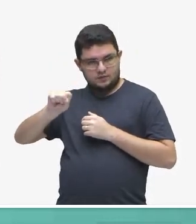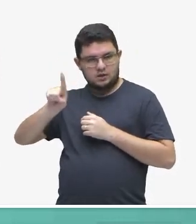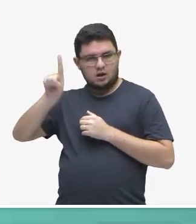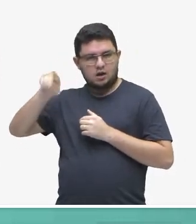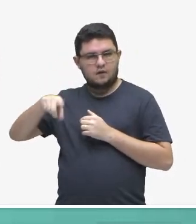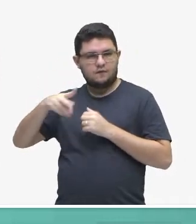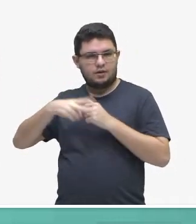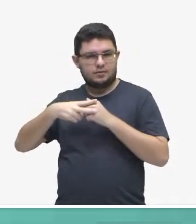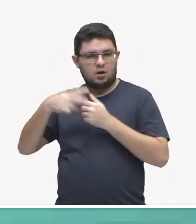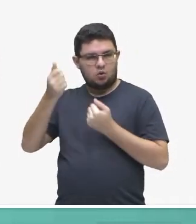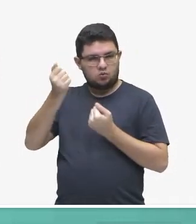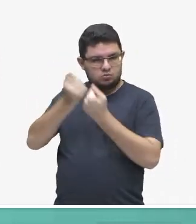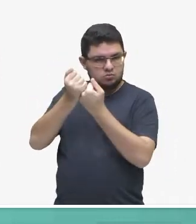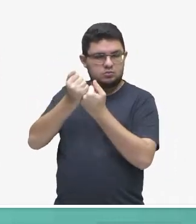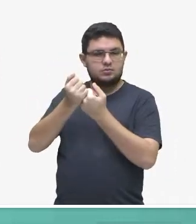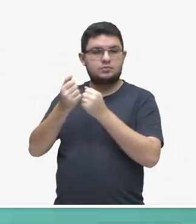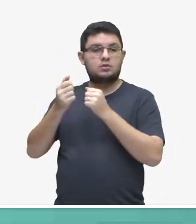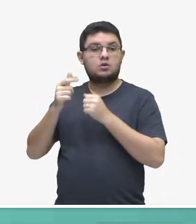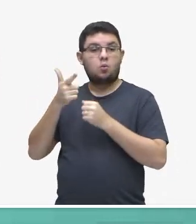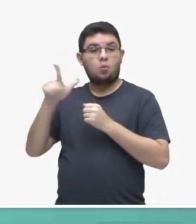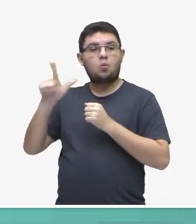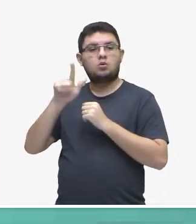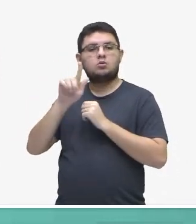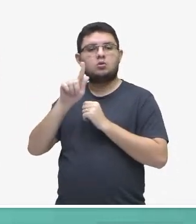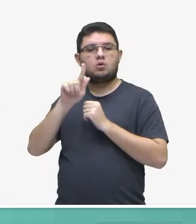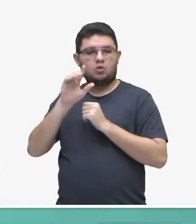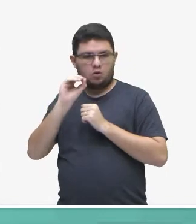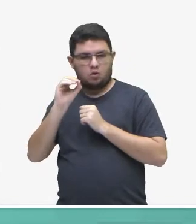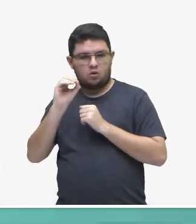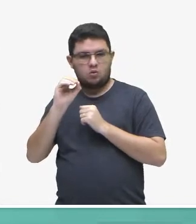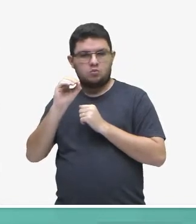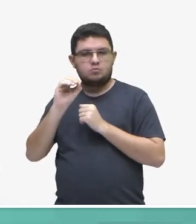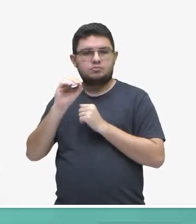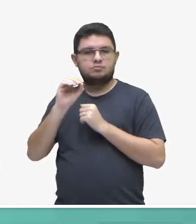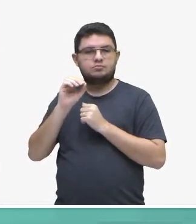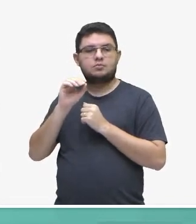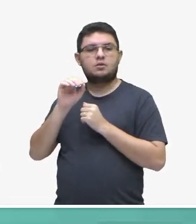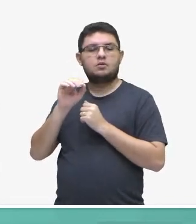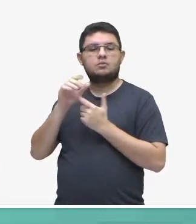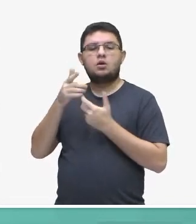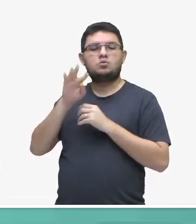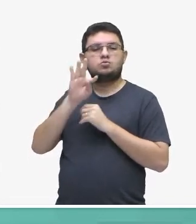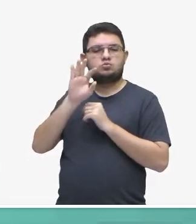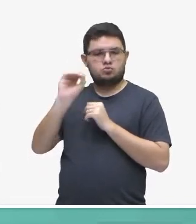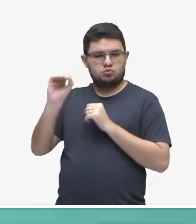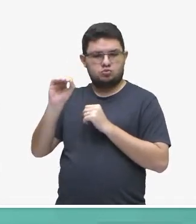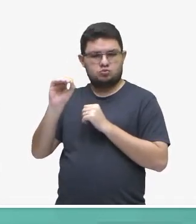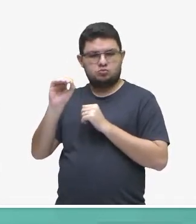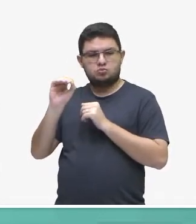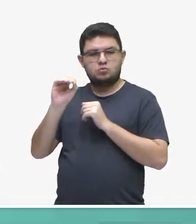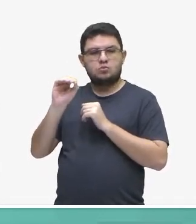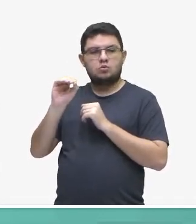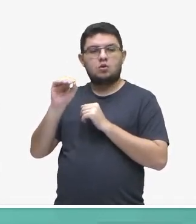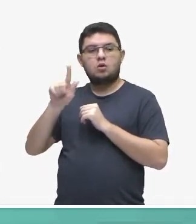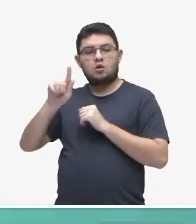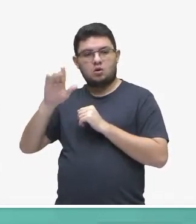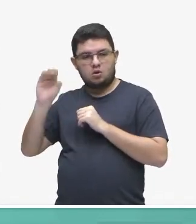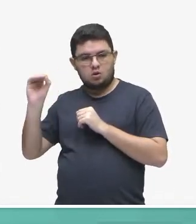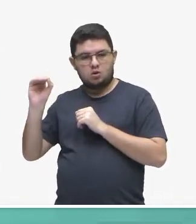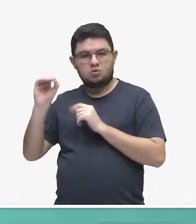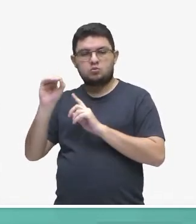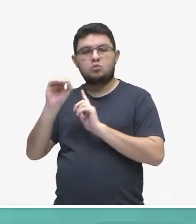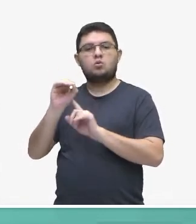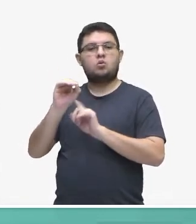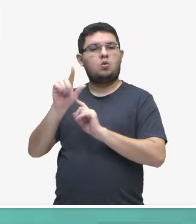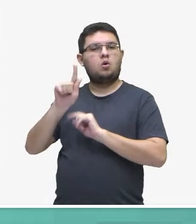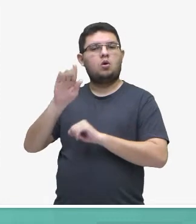to, ele não vai precisar sofrer essa mudança, tá? Então, Vitória loves to go jogging, você só preenche com go jogging mesmo. Não